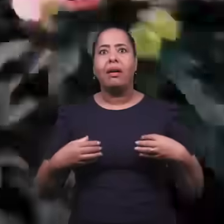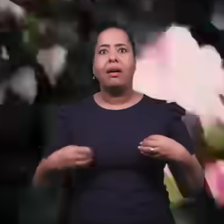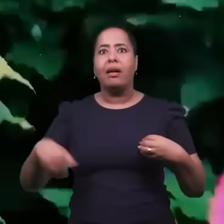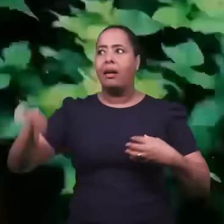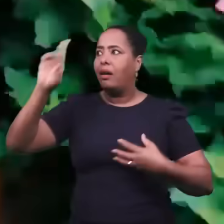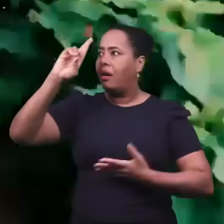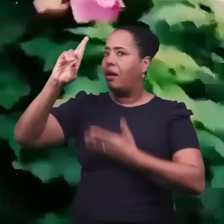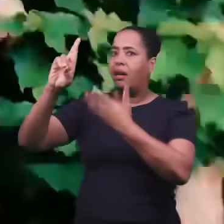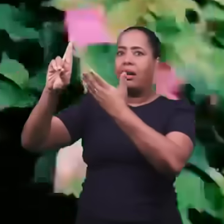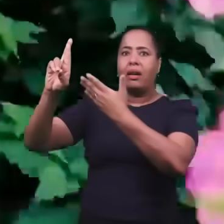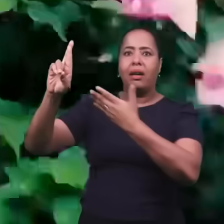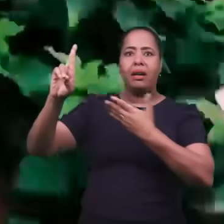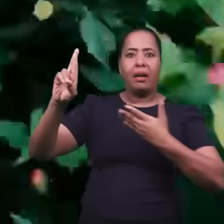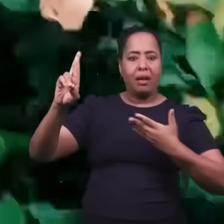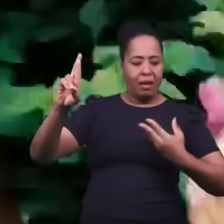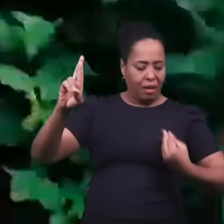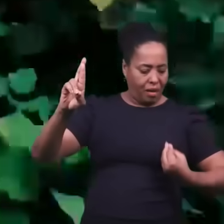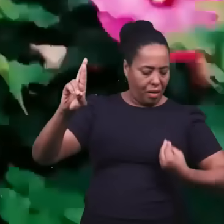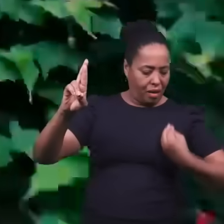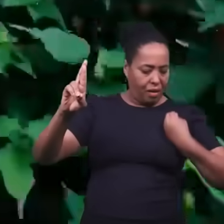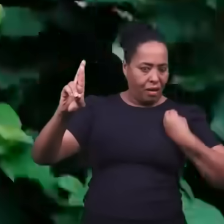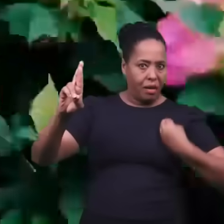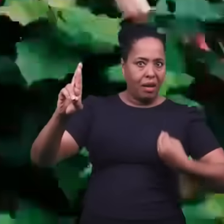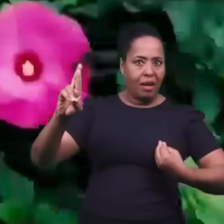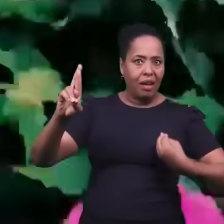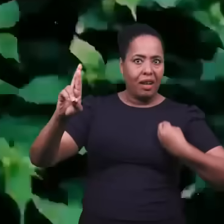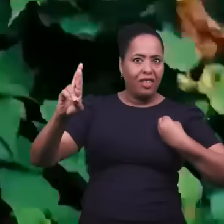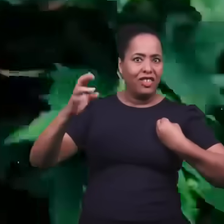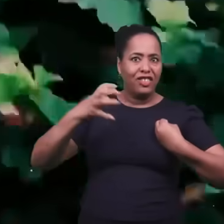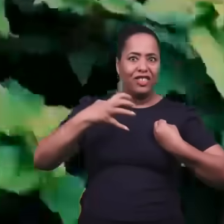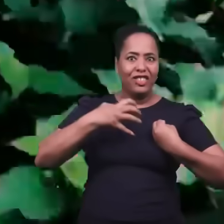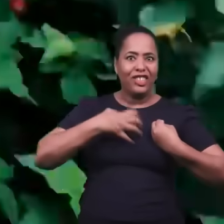feridas e traz sentido.